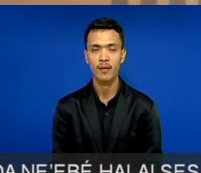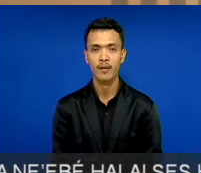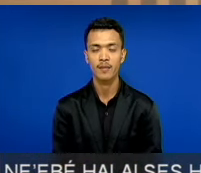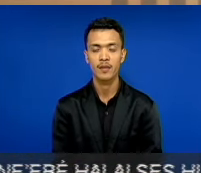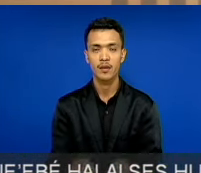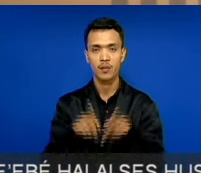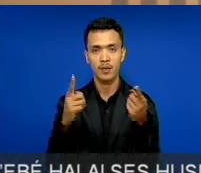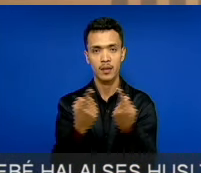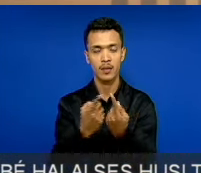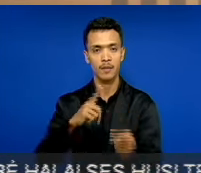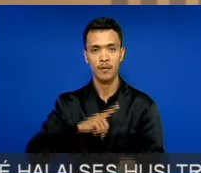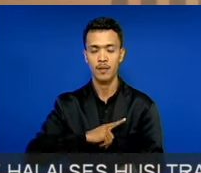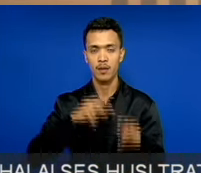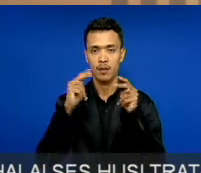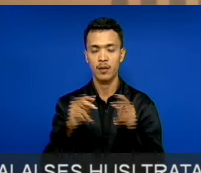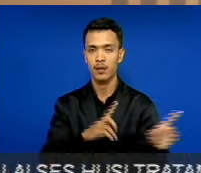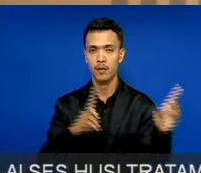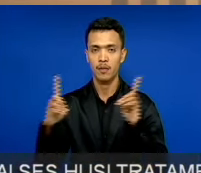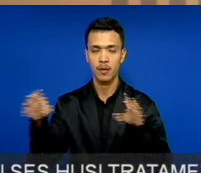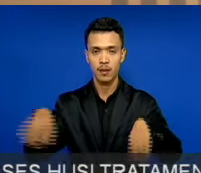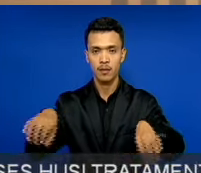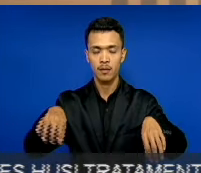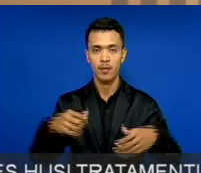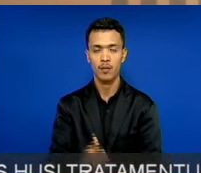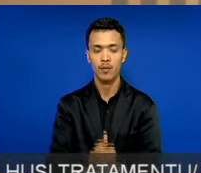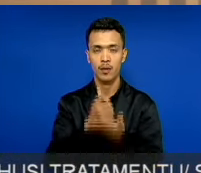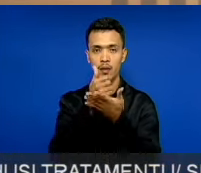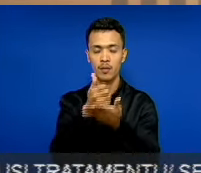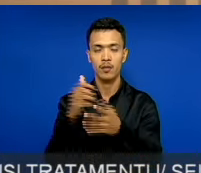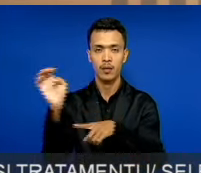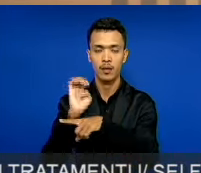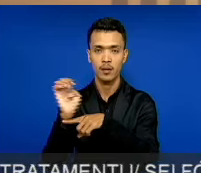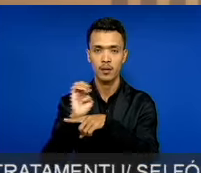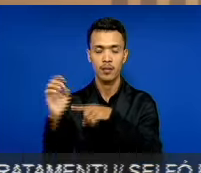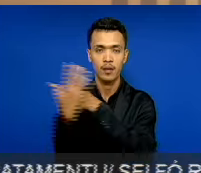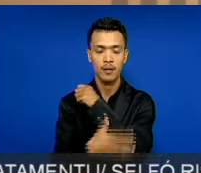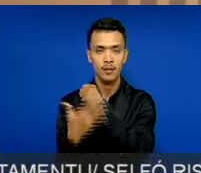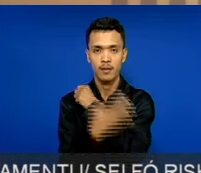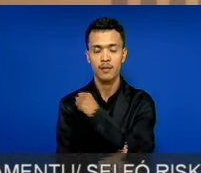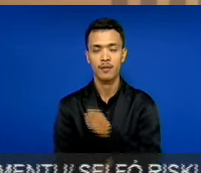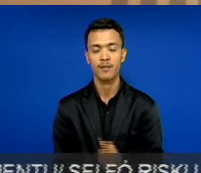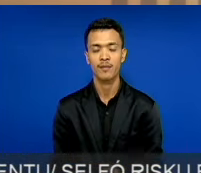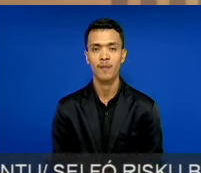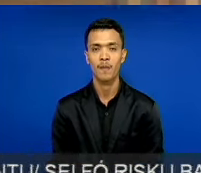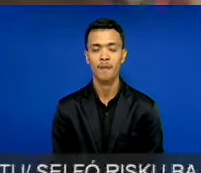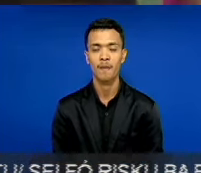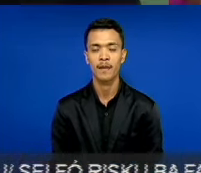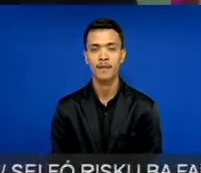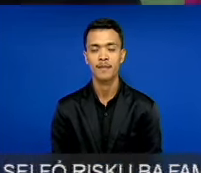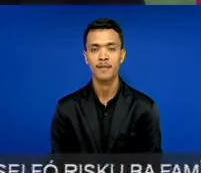Setor privado sira tem que criar rasik serviço onde contribui para crescimento economia railaran.